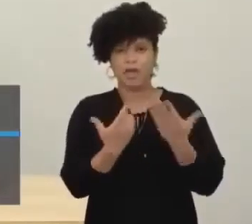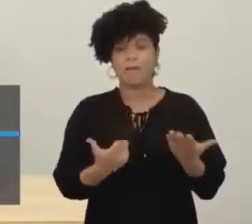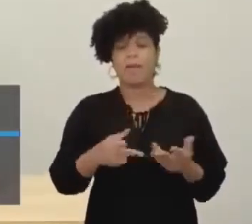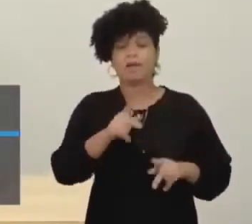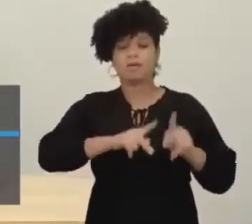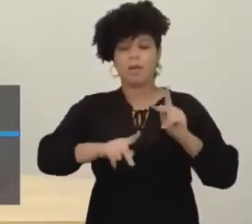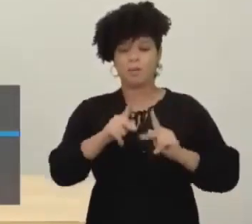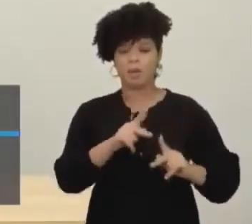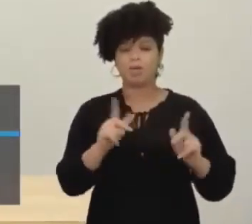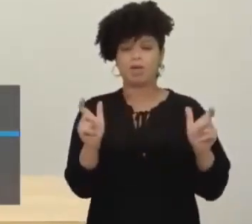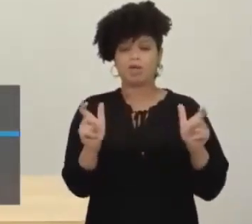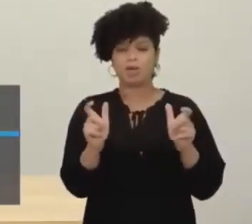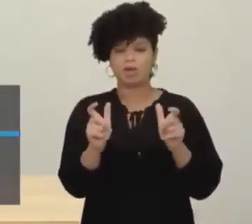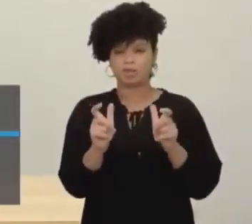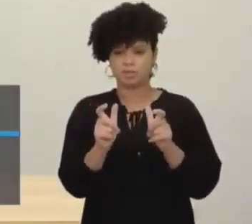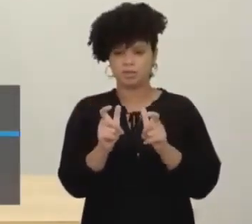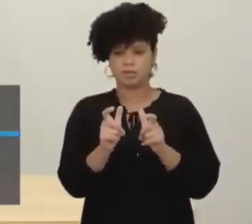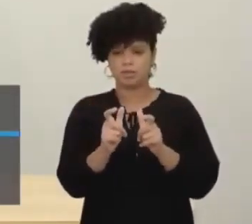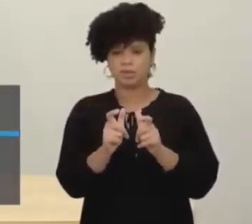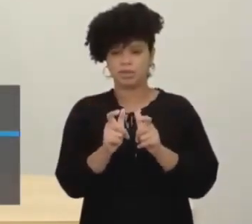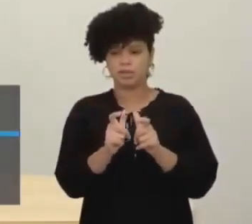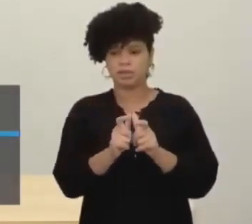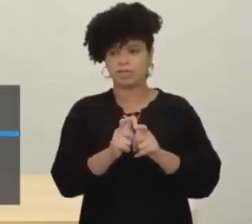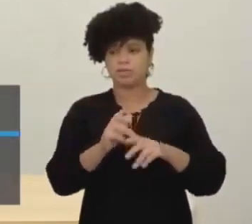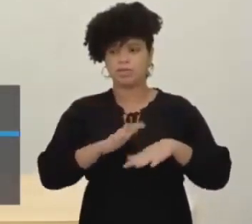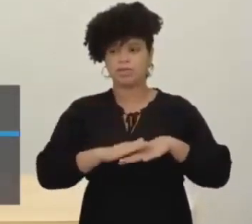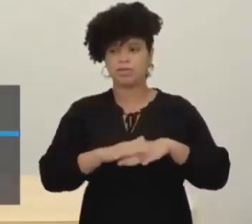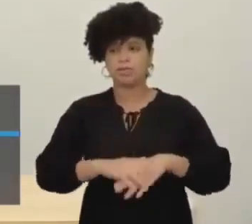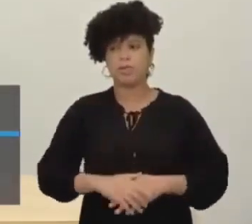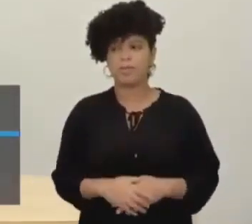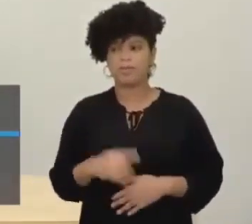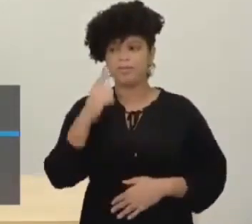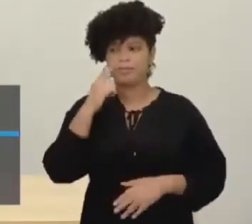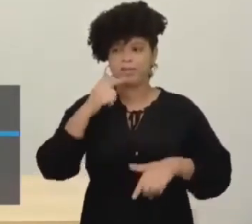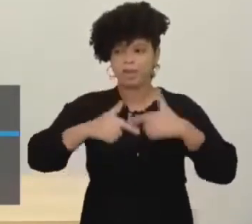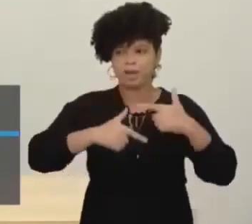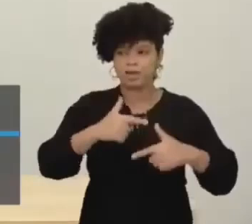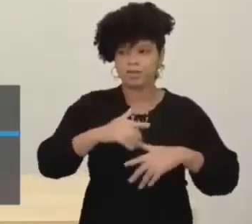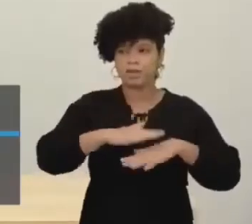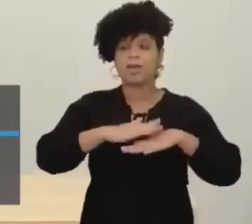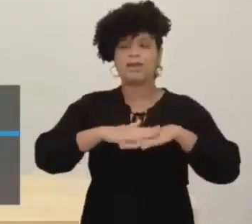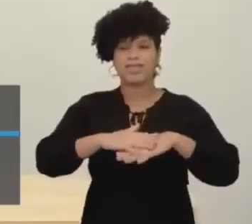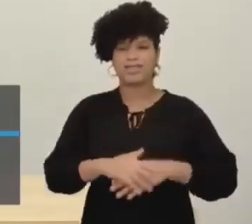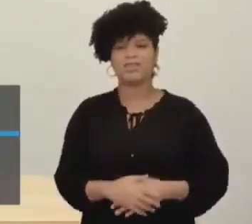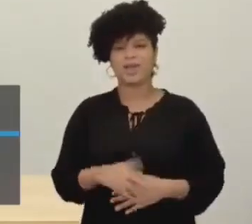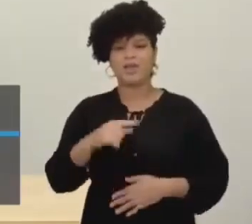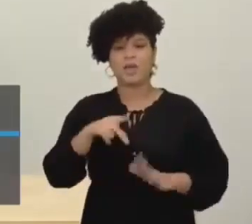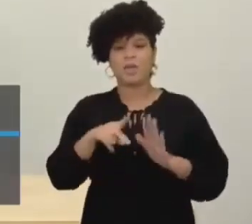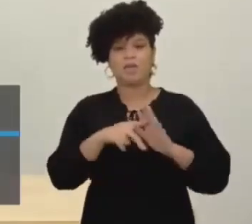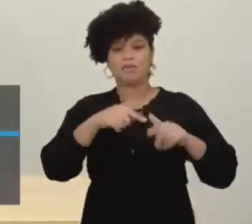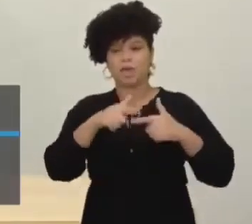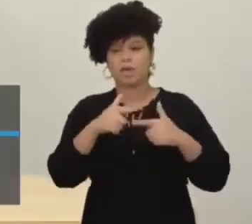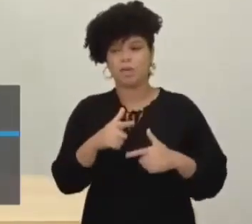de ter né conduzindo aí o seu trabalho informal para um trabalho formal sendo empresário